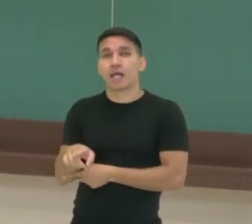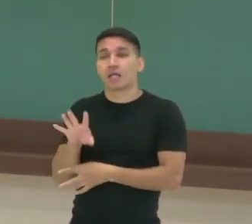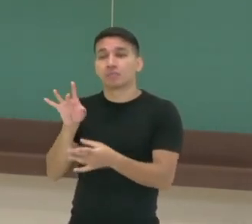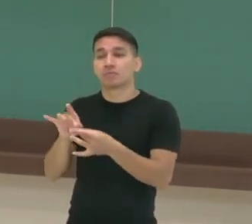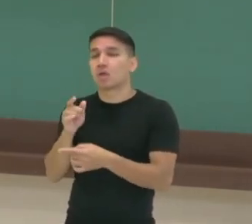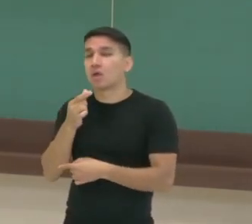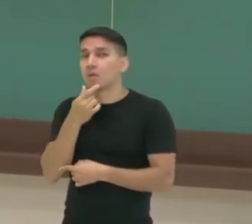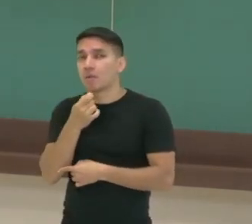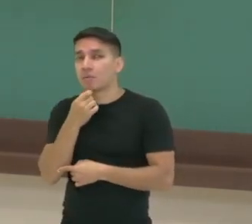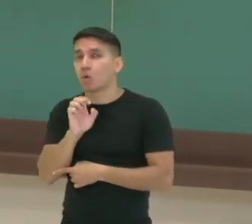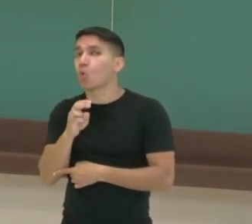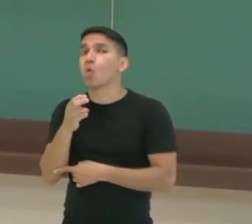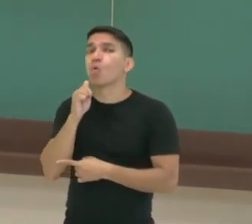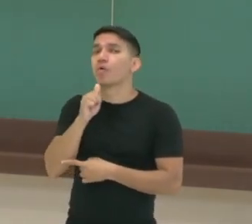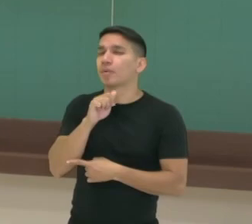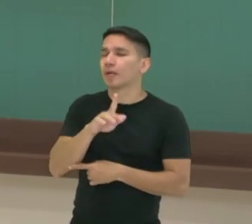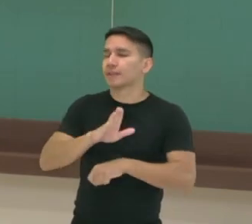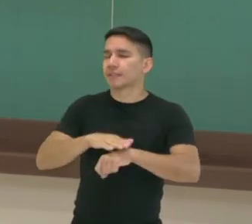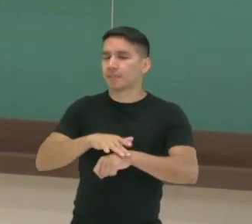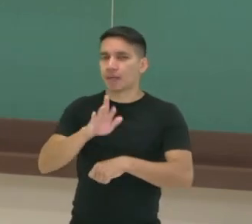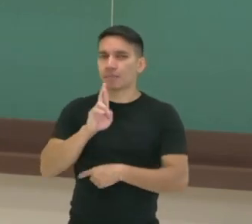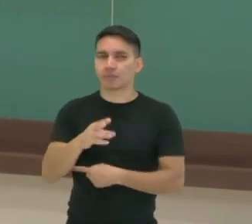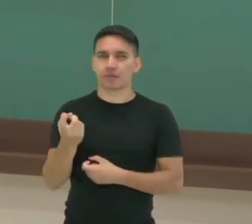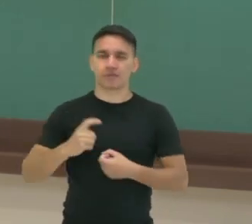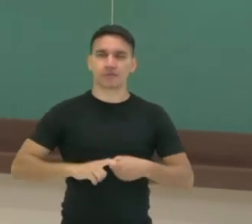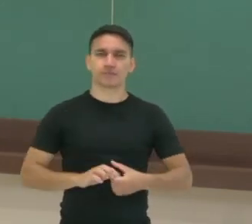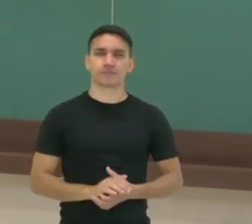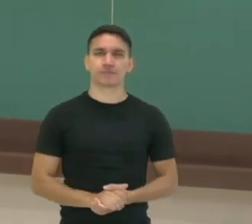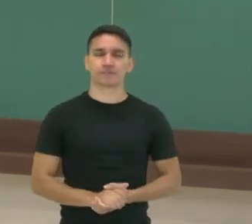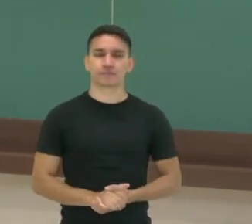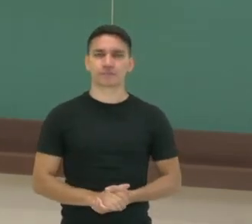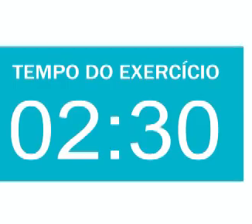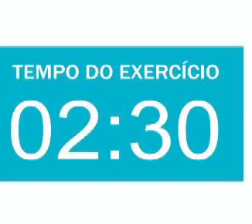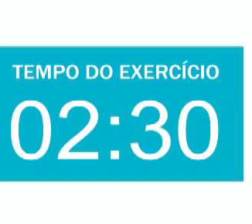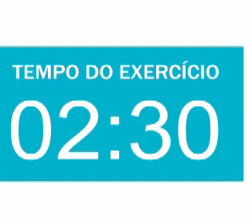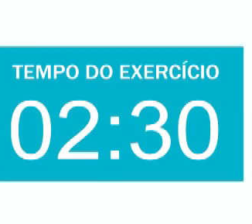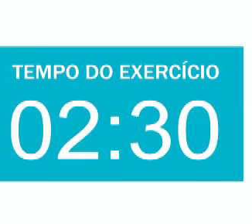ou no feminino. Eu vou dar um tempinho para vocês e eu já retorno.